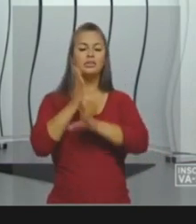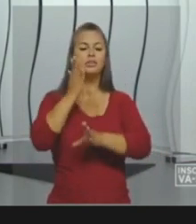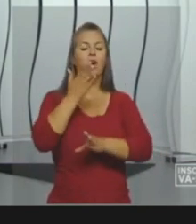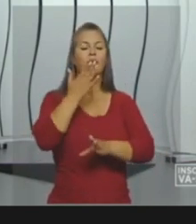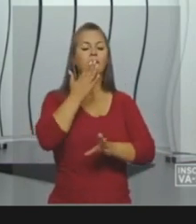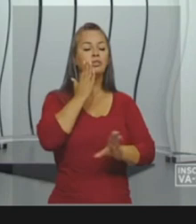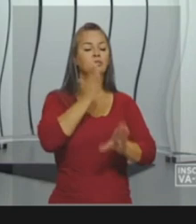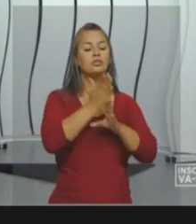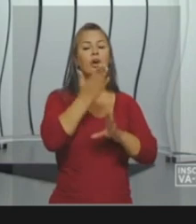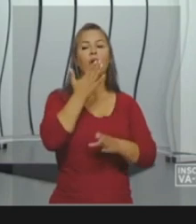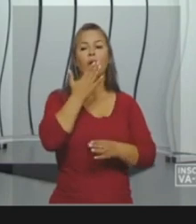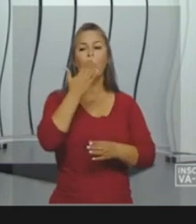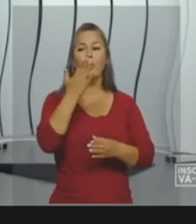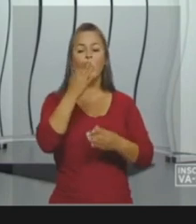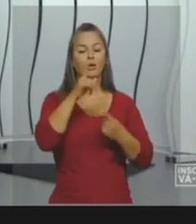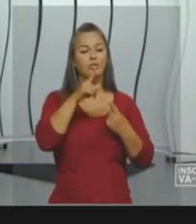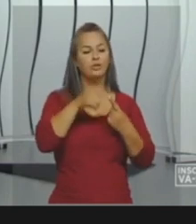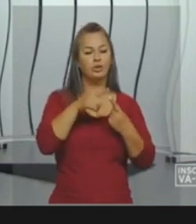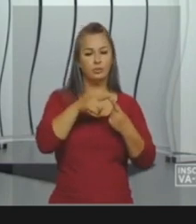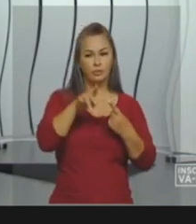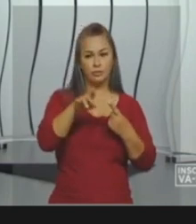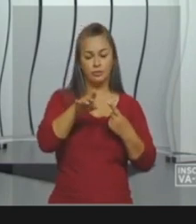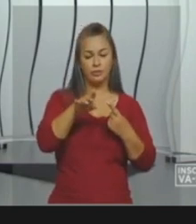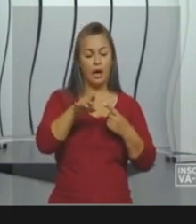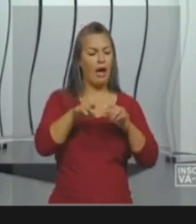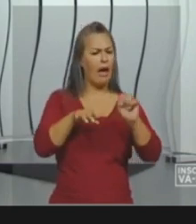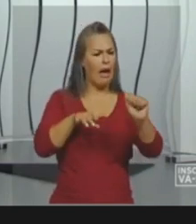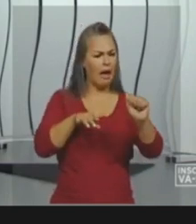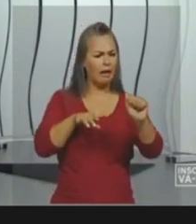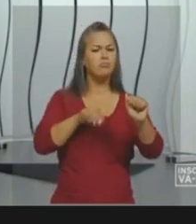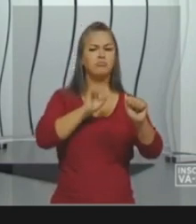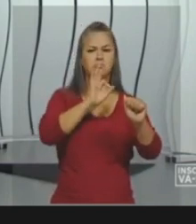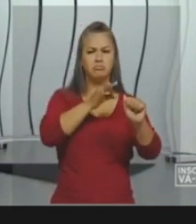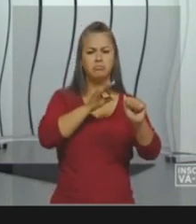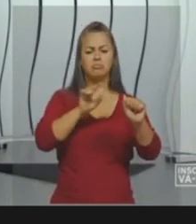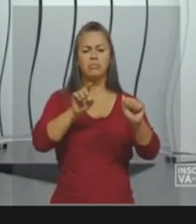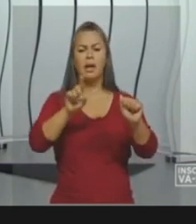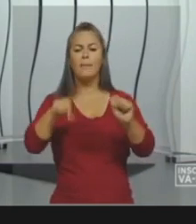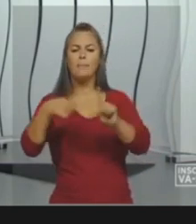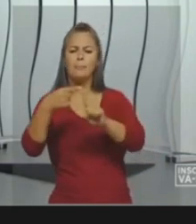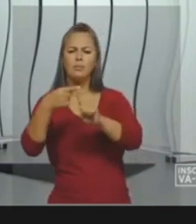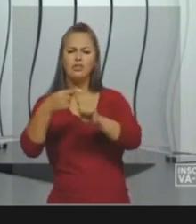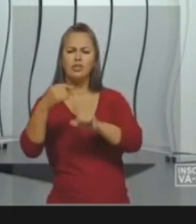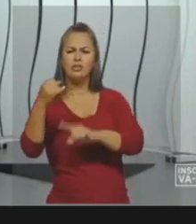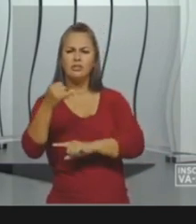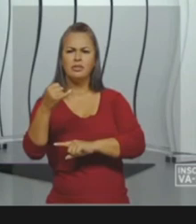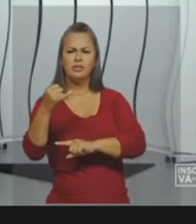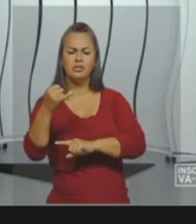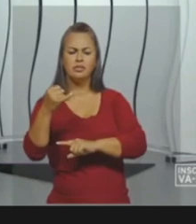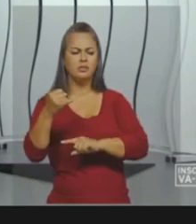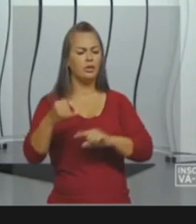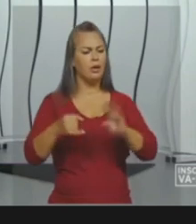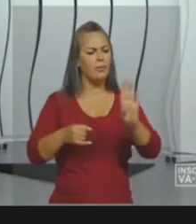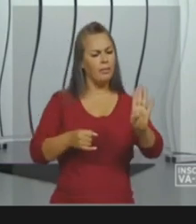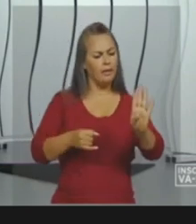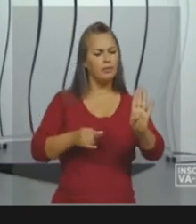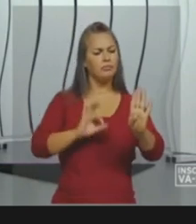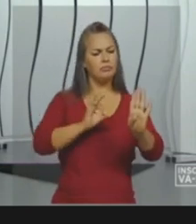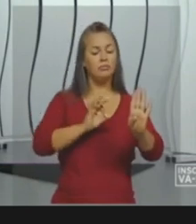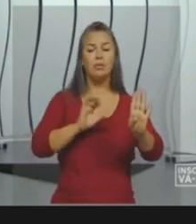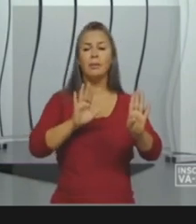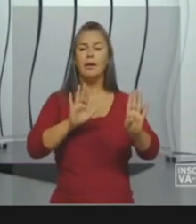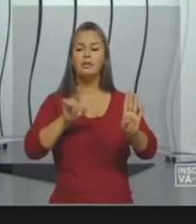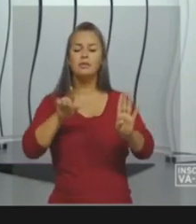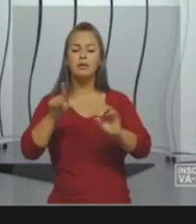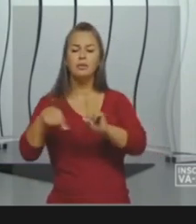tipo A, negativo, B, positivo. Lembre sempre que quando a gente fala em negativo e positivo, a gente